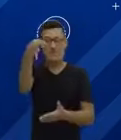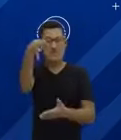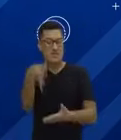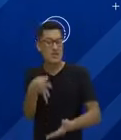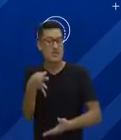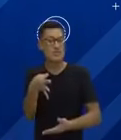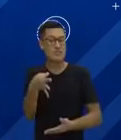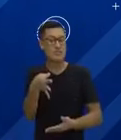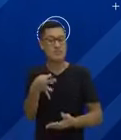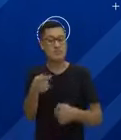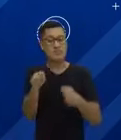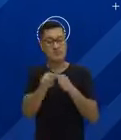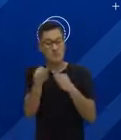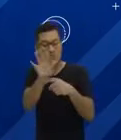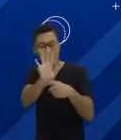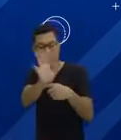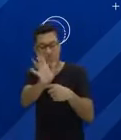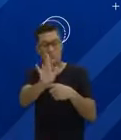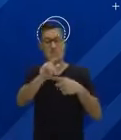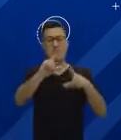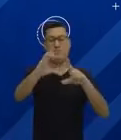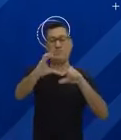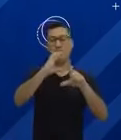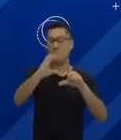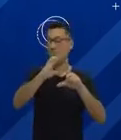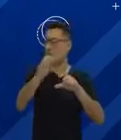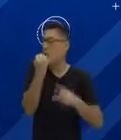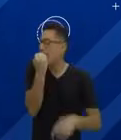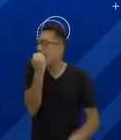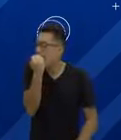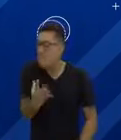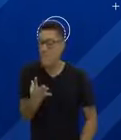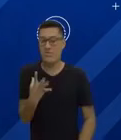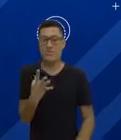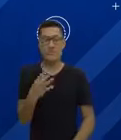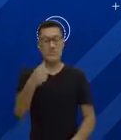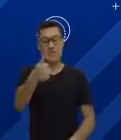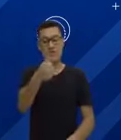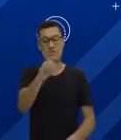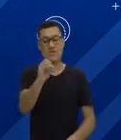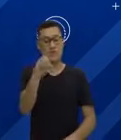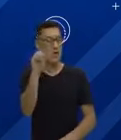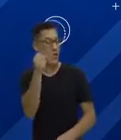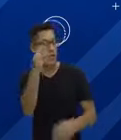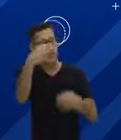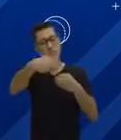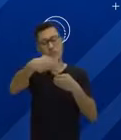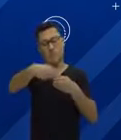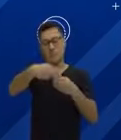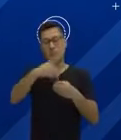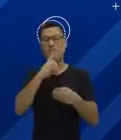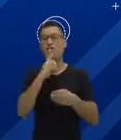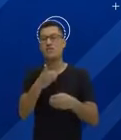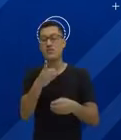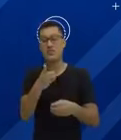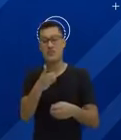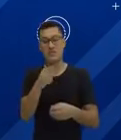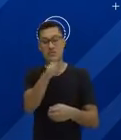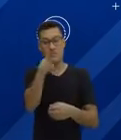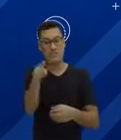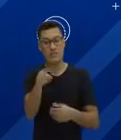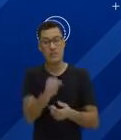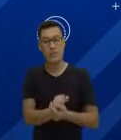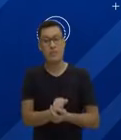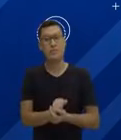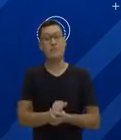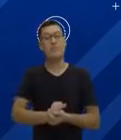serão transmitidas pela TV Cultura com exclusividade para 108 municípios, como eu falei ainda agora. Dizer aos senhores que assim nós